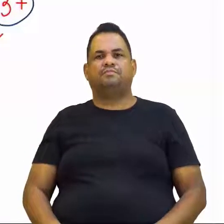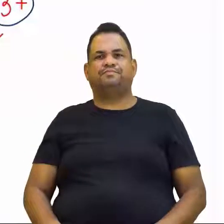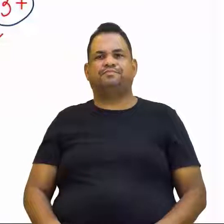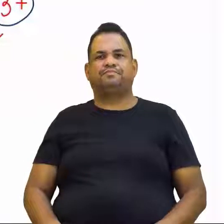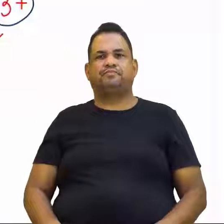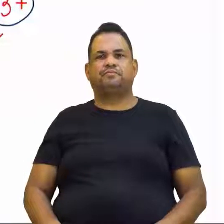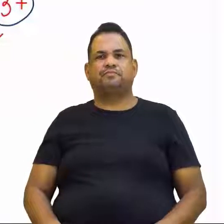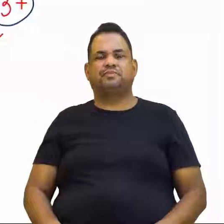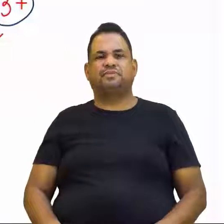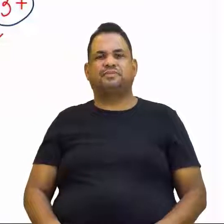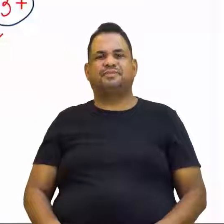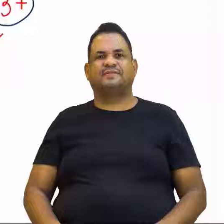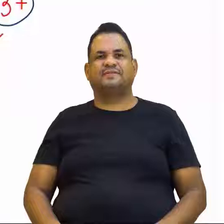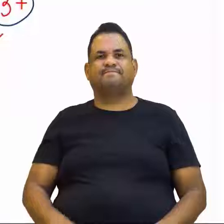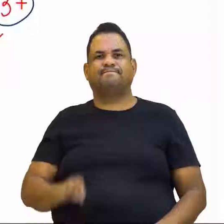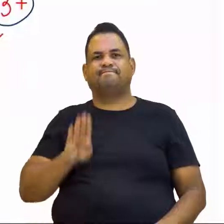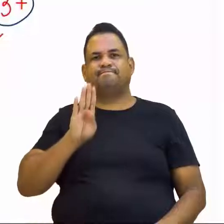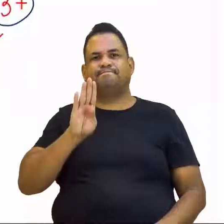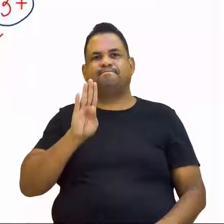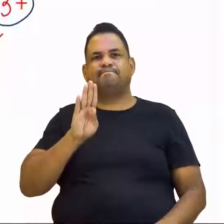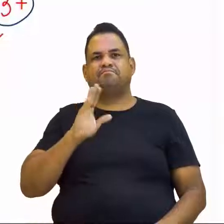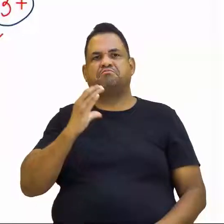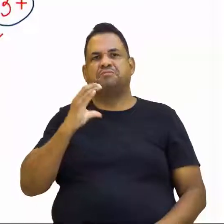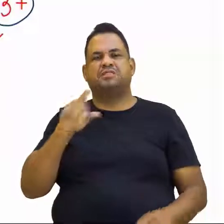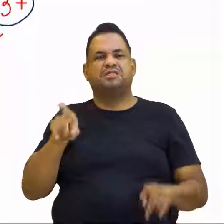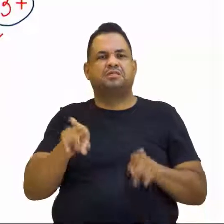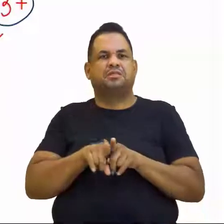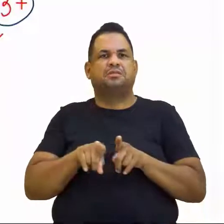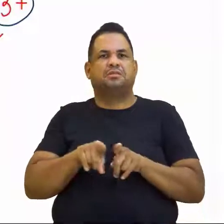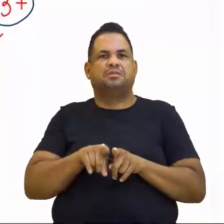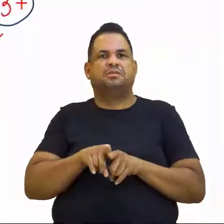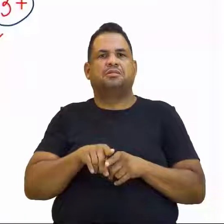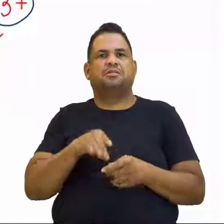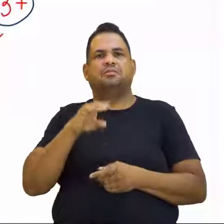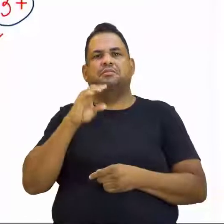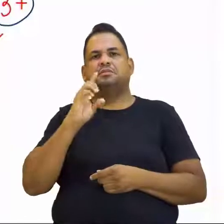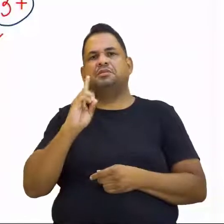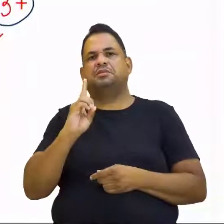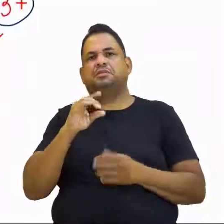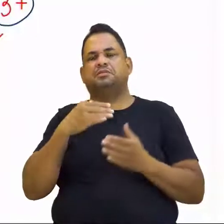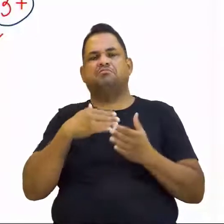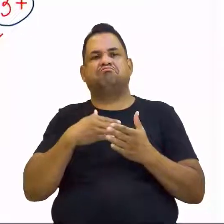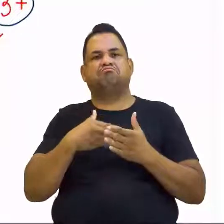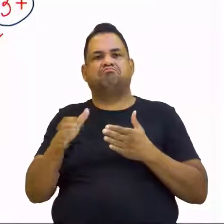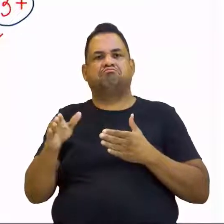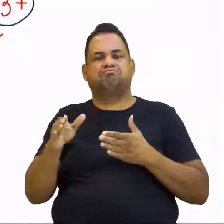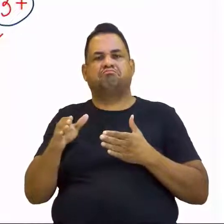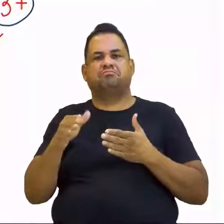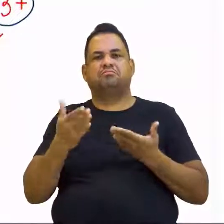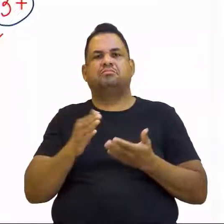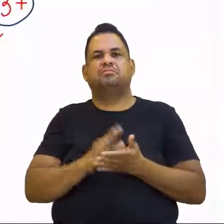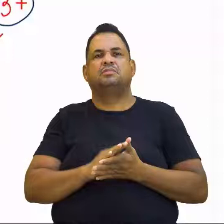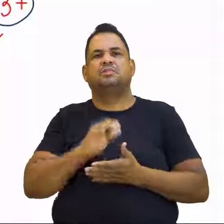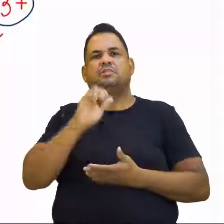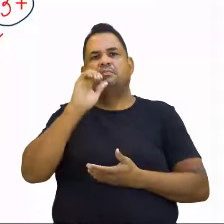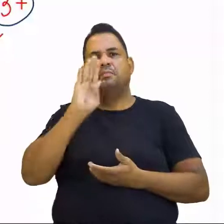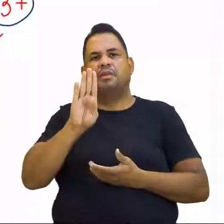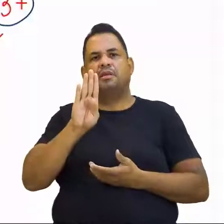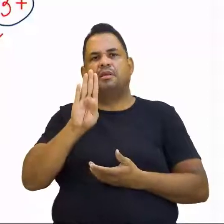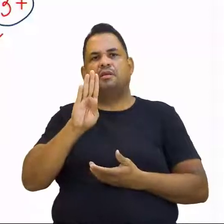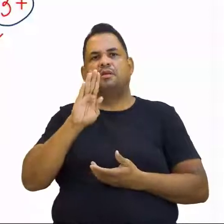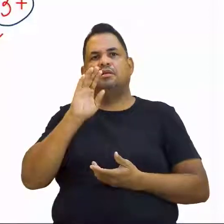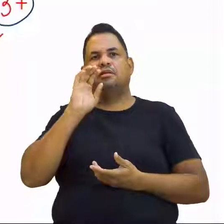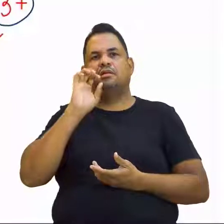2 hidroxilas. Letra C também, letra D também. A gente fica entre a letra B e